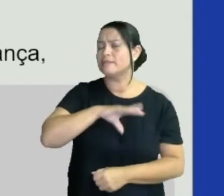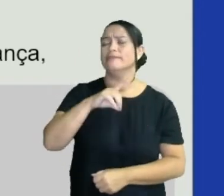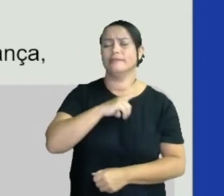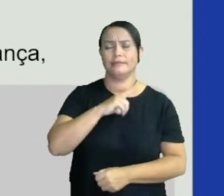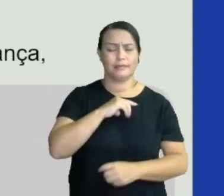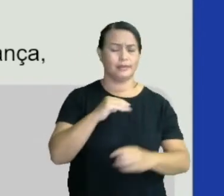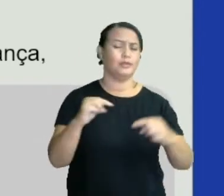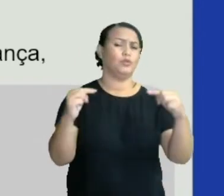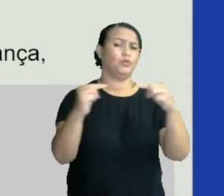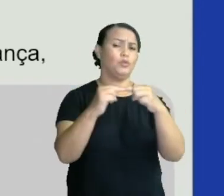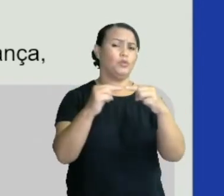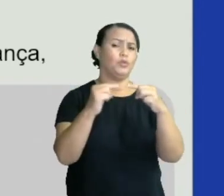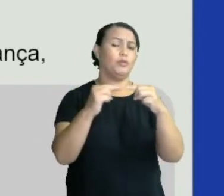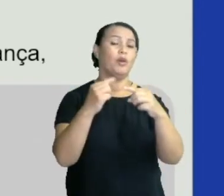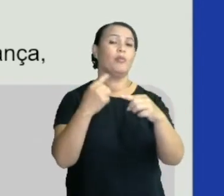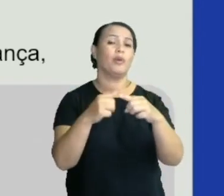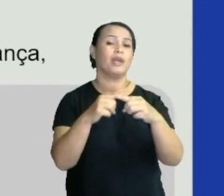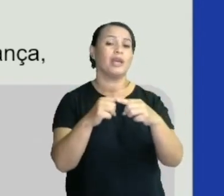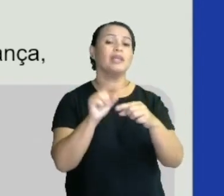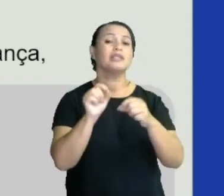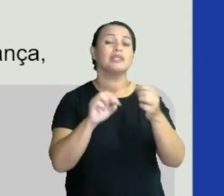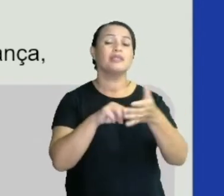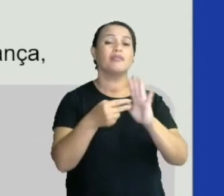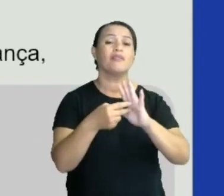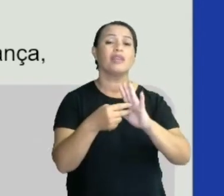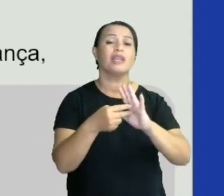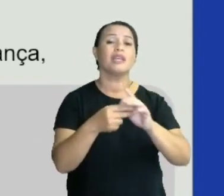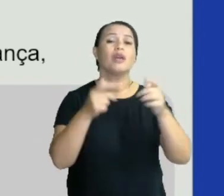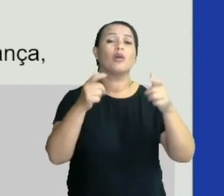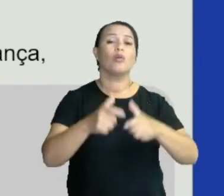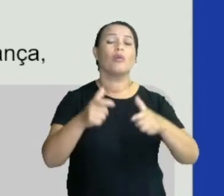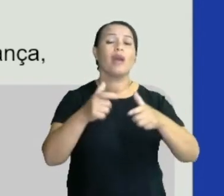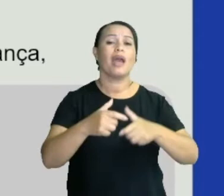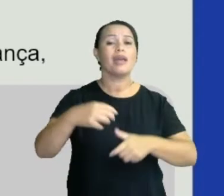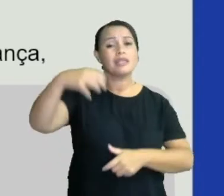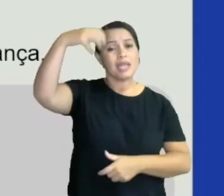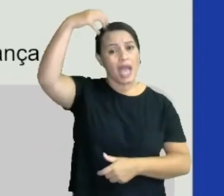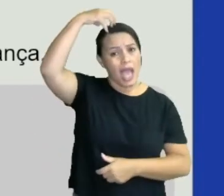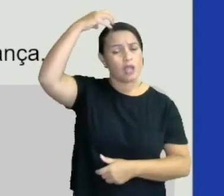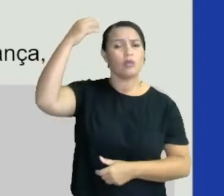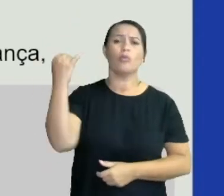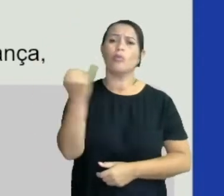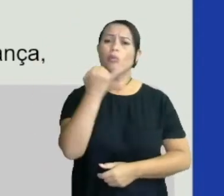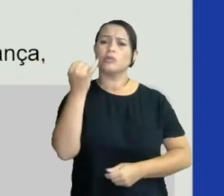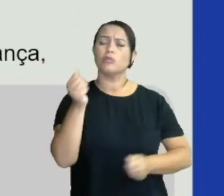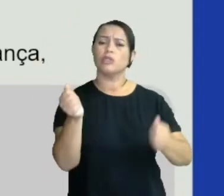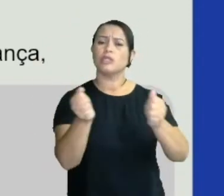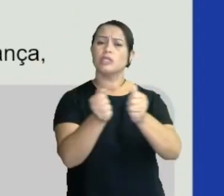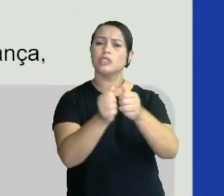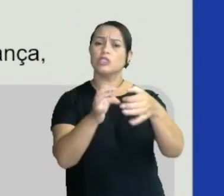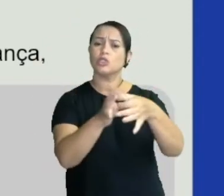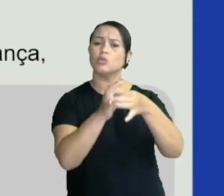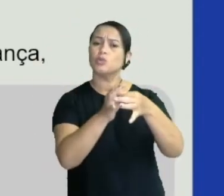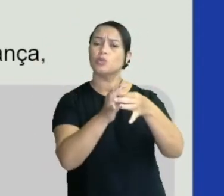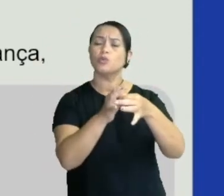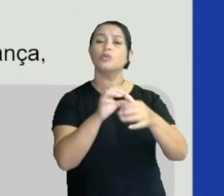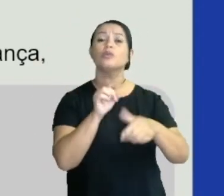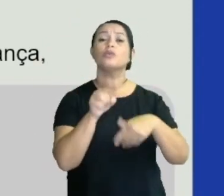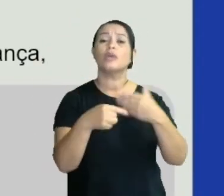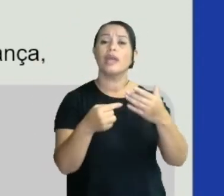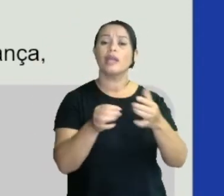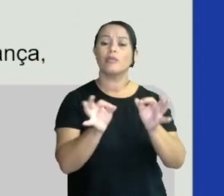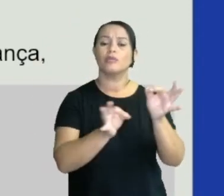são reinos muito importantes que se juntam e a partir dessa união formam